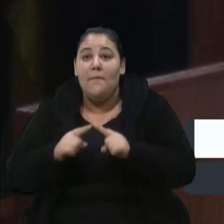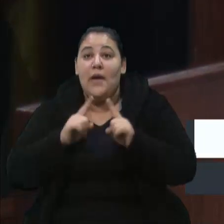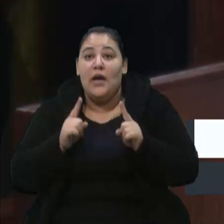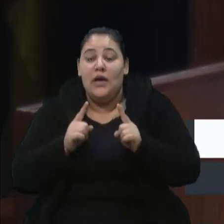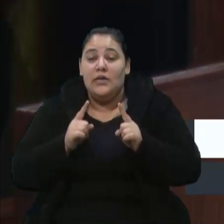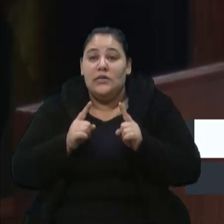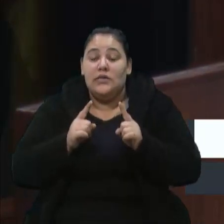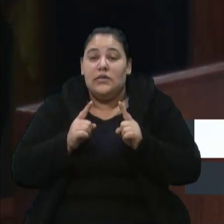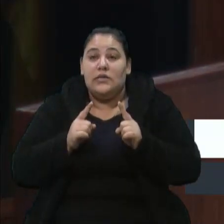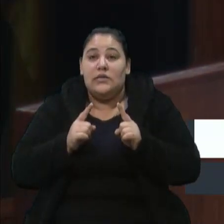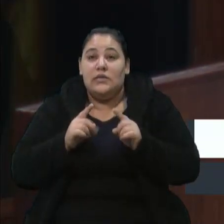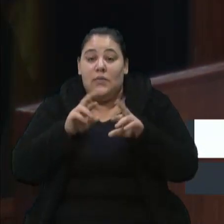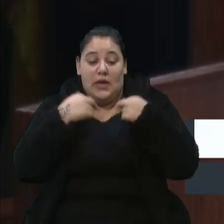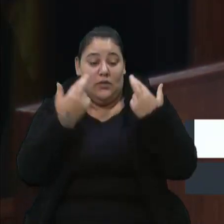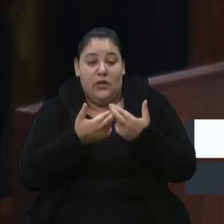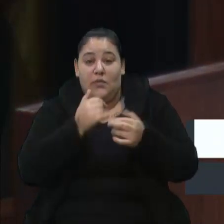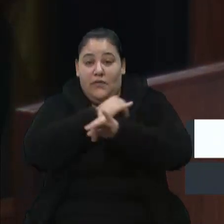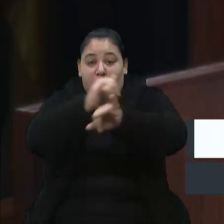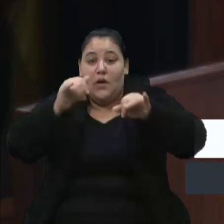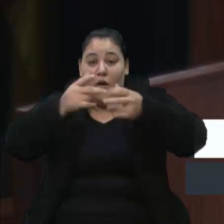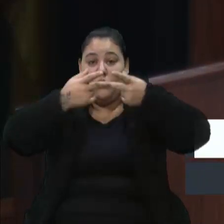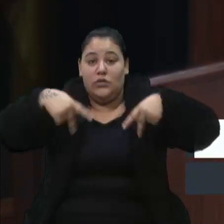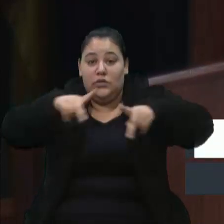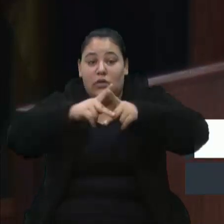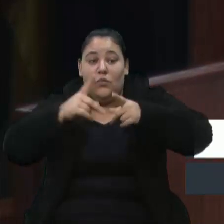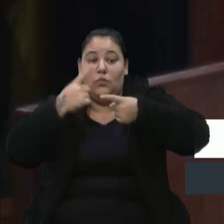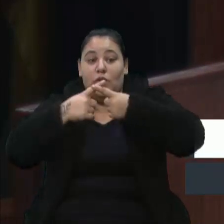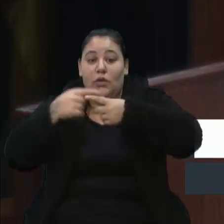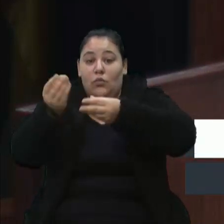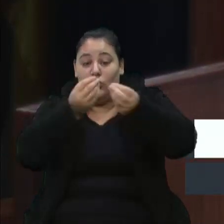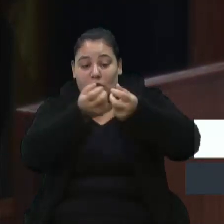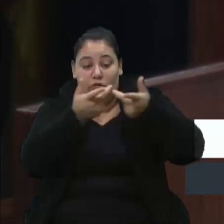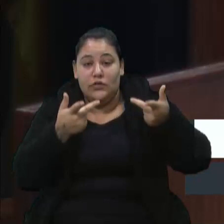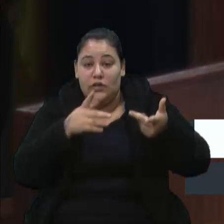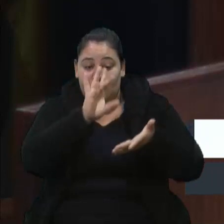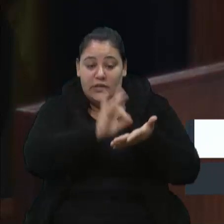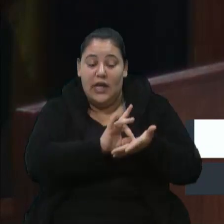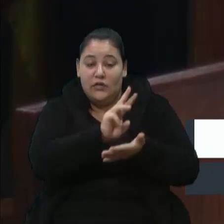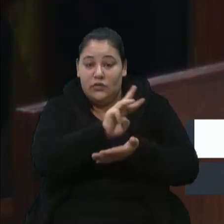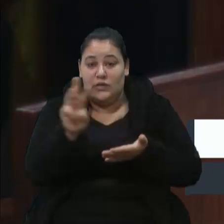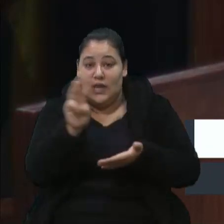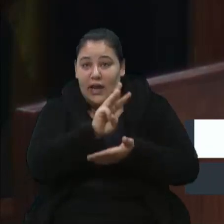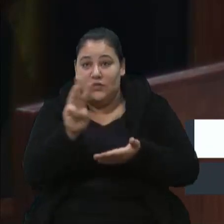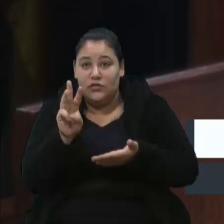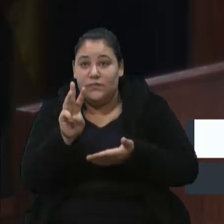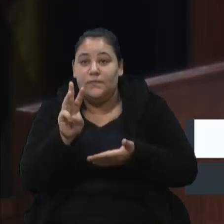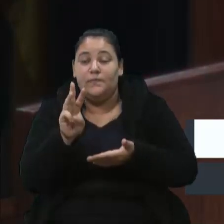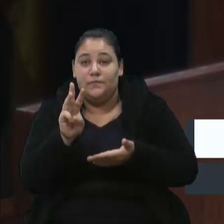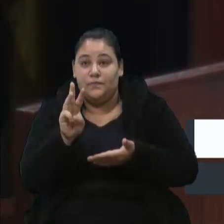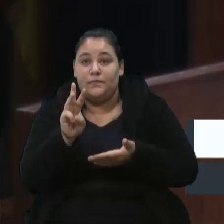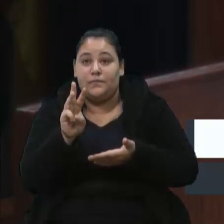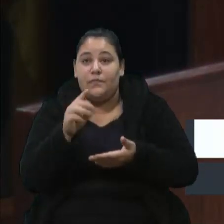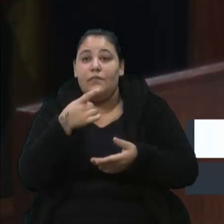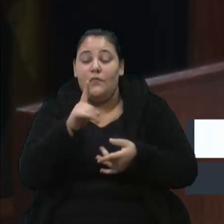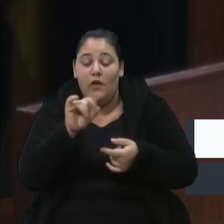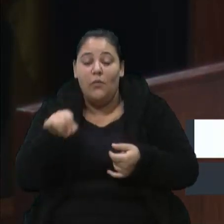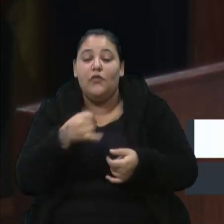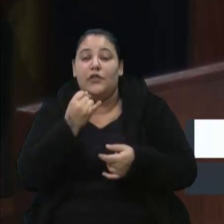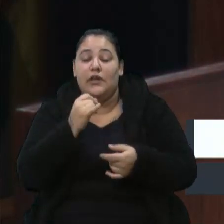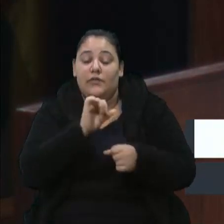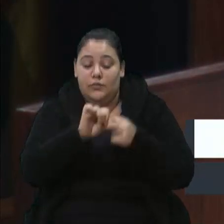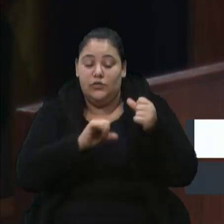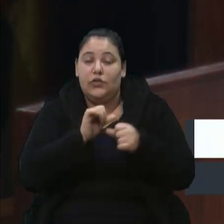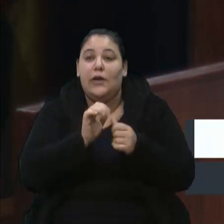informar a população, porque muitos dos itens que foram elencados e protocolados nos sites estão sendo aproveitados e serão, né,